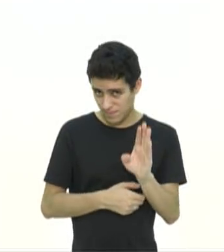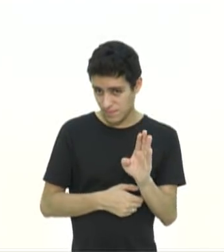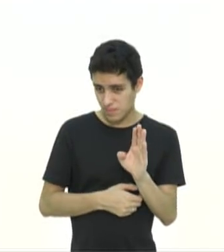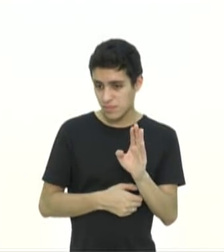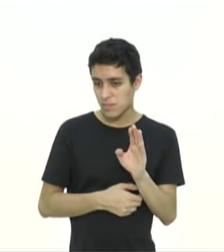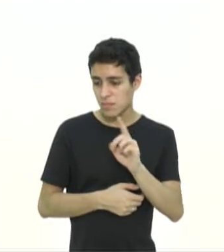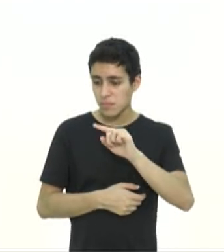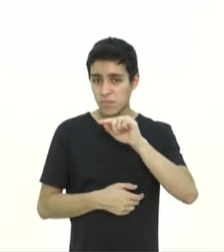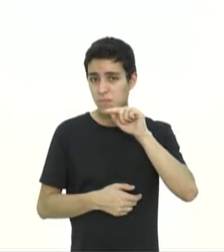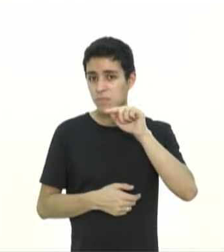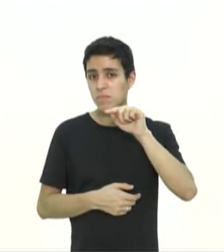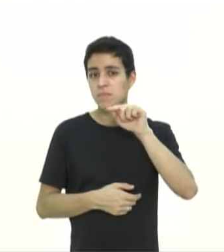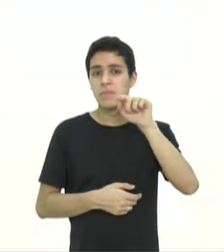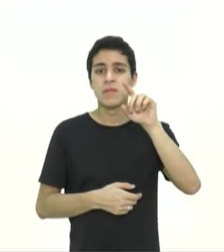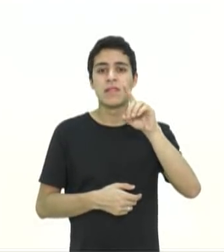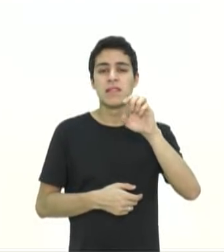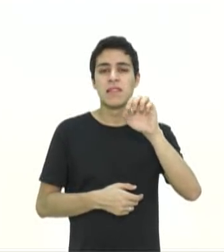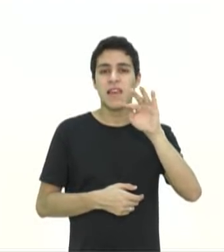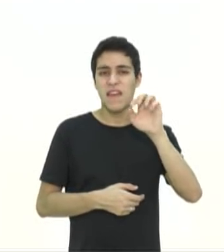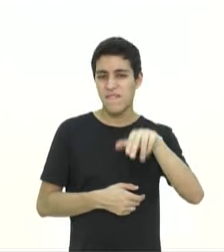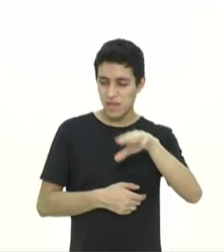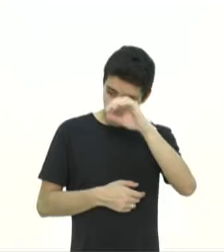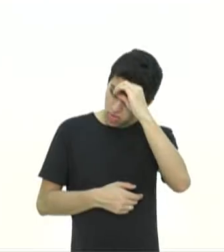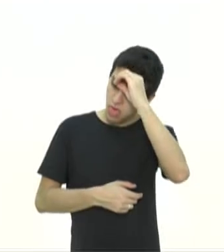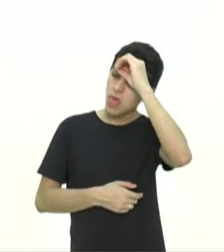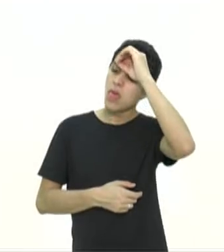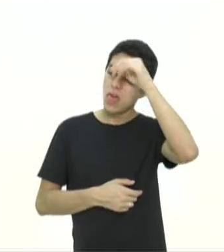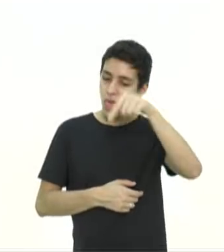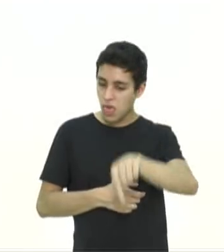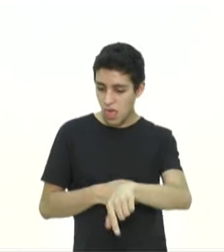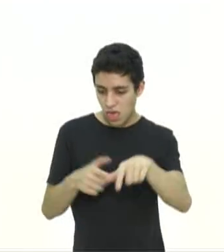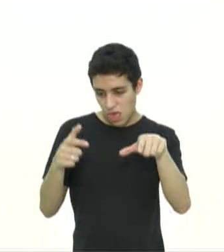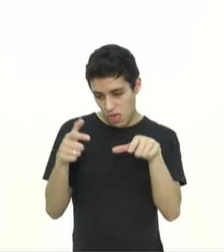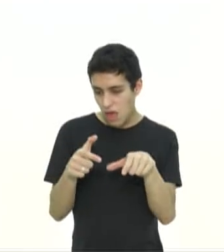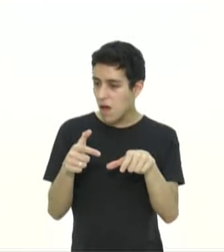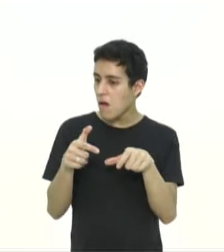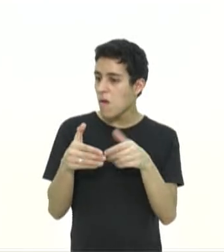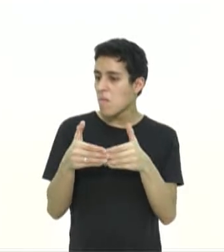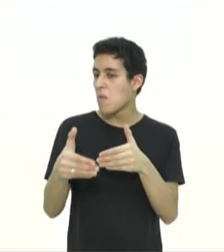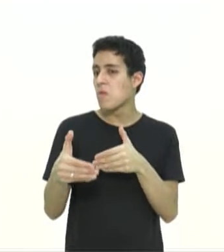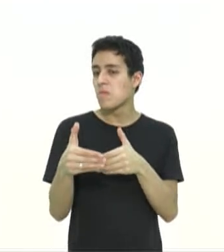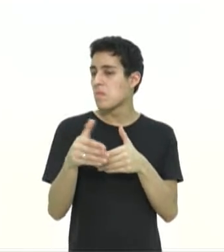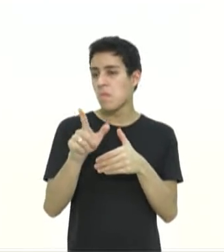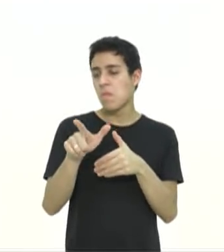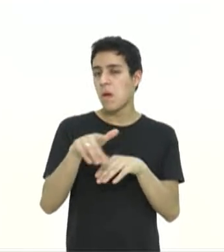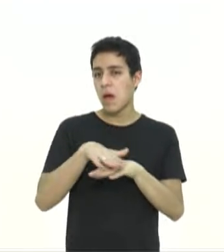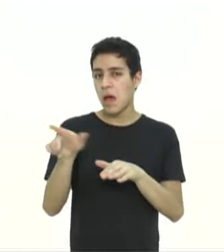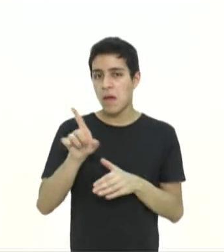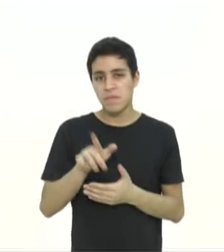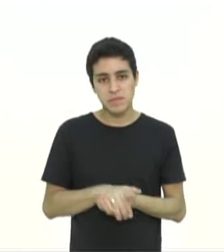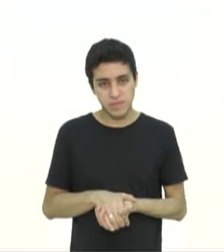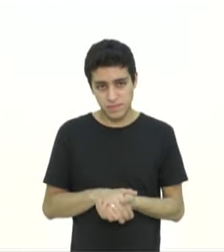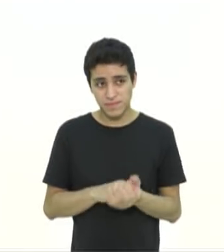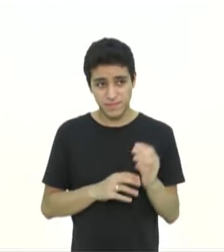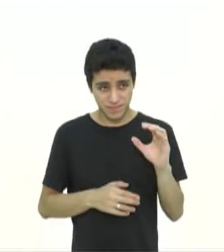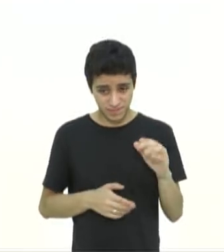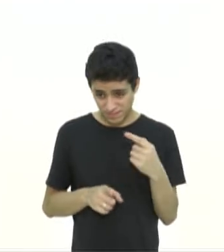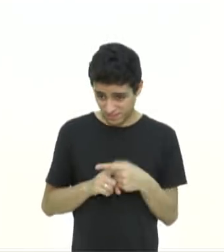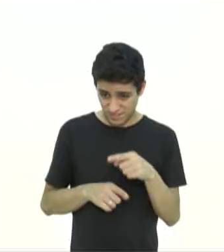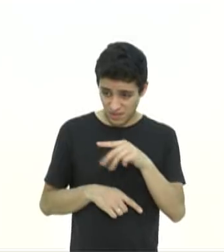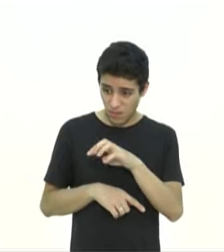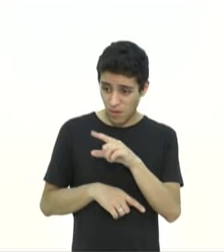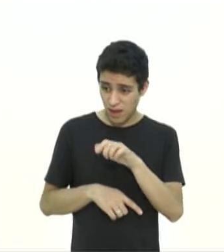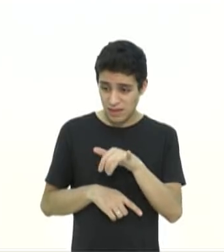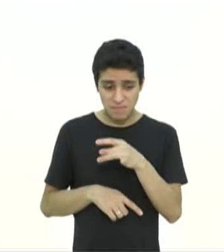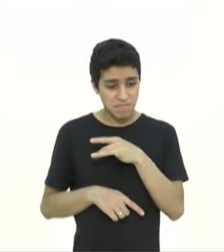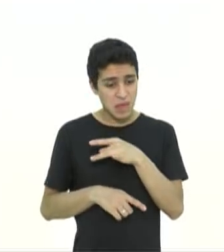a ingenuidade do Def em achar que a validade do atum garante que o mundo não vai acabar? Letra C, o fato de Wesley